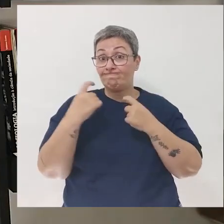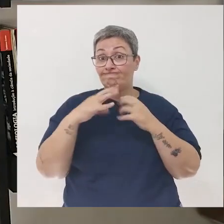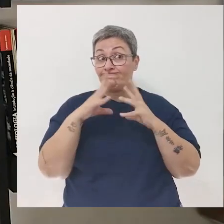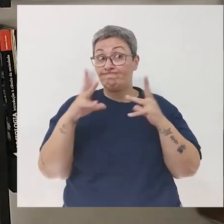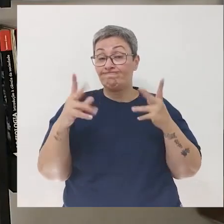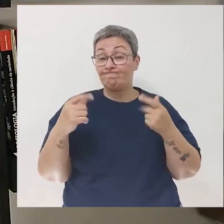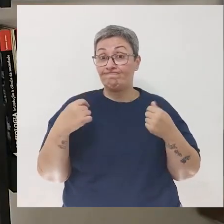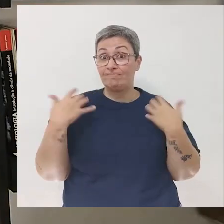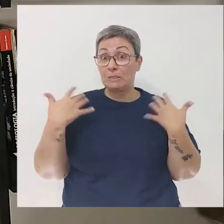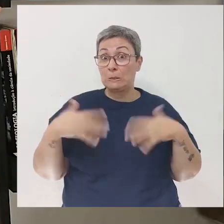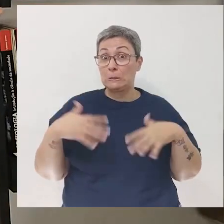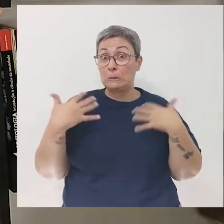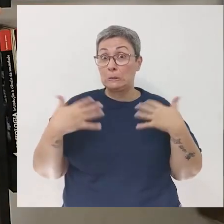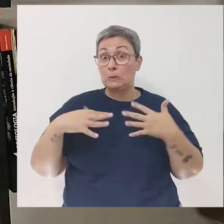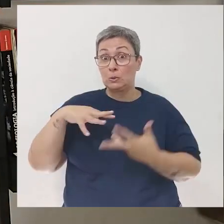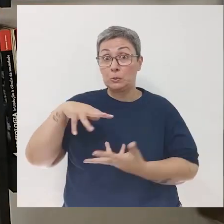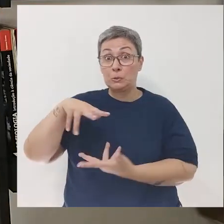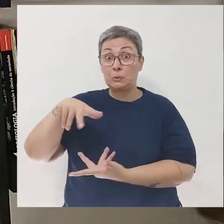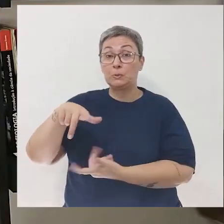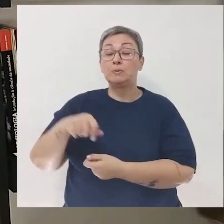assombra a população mundial.